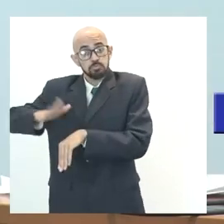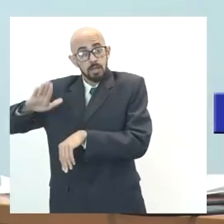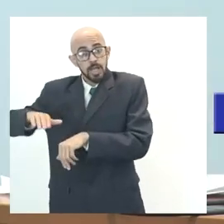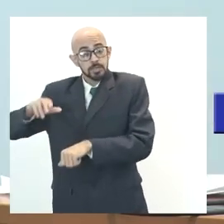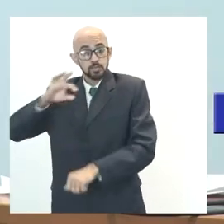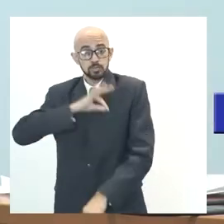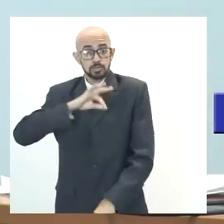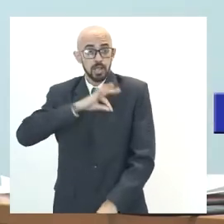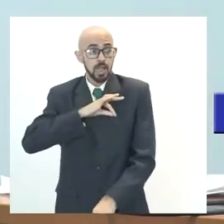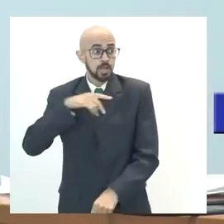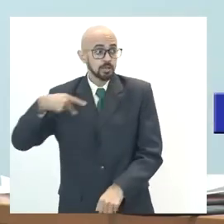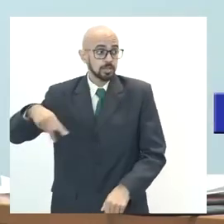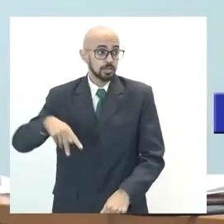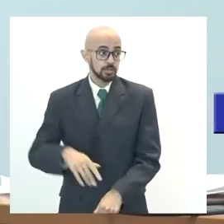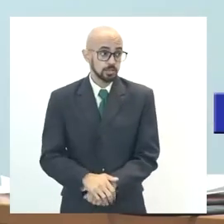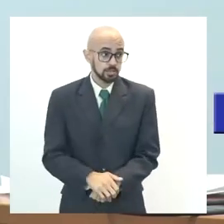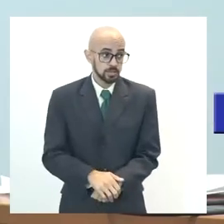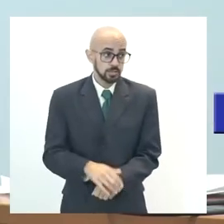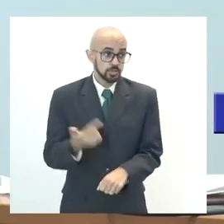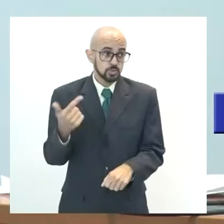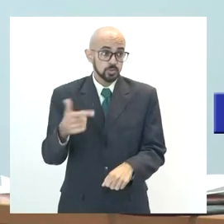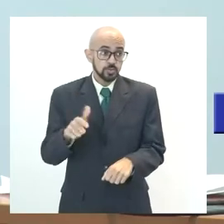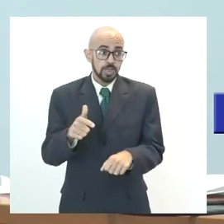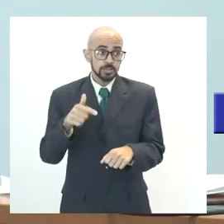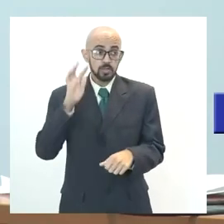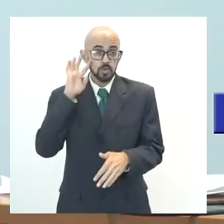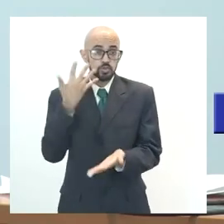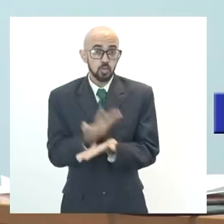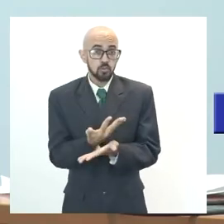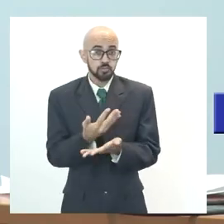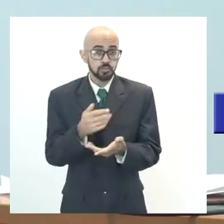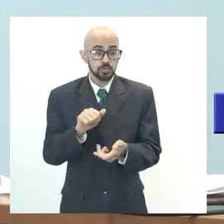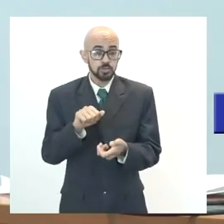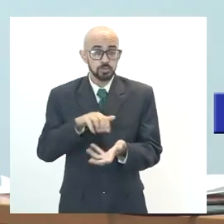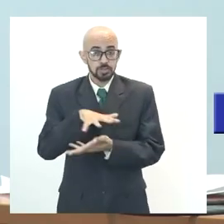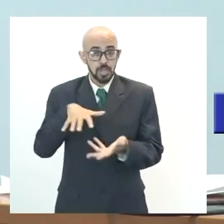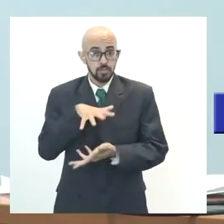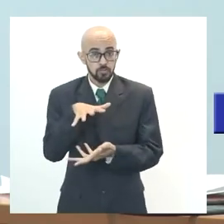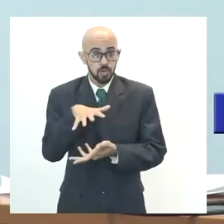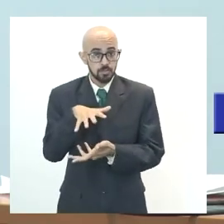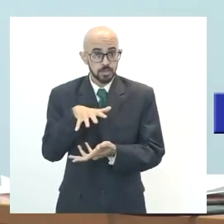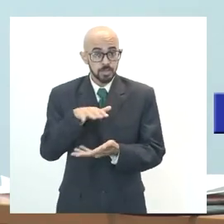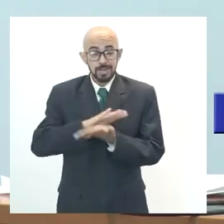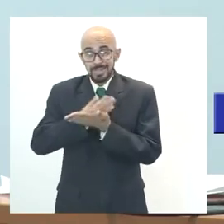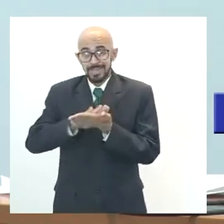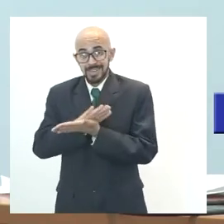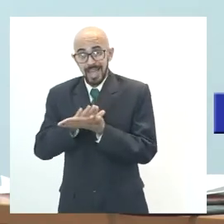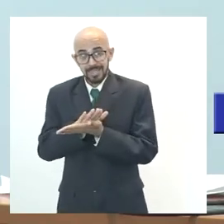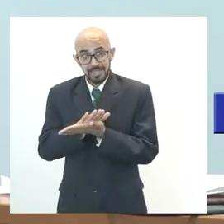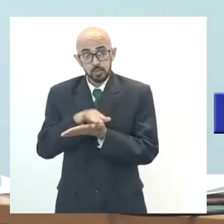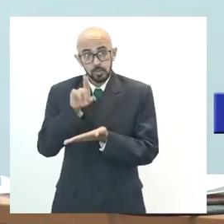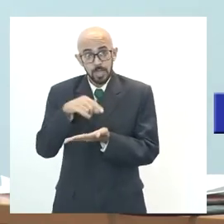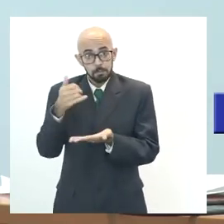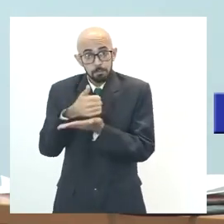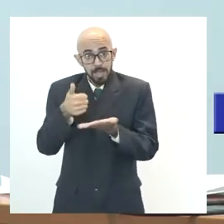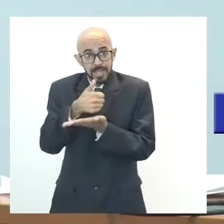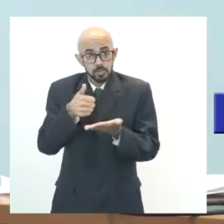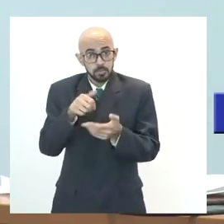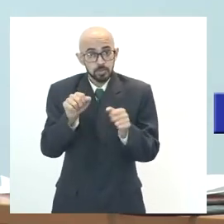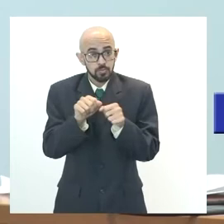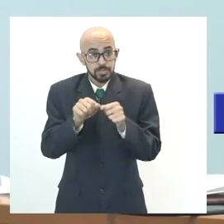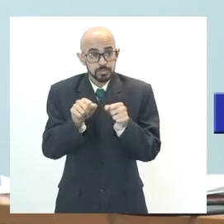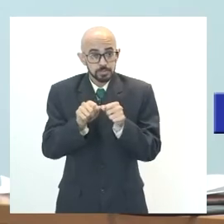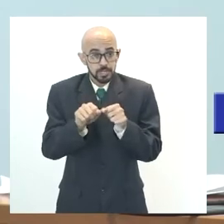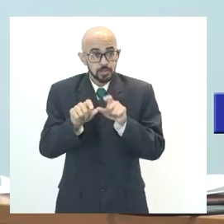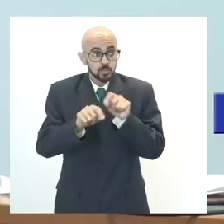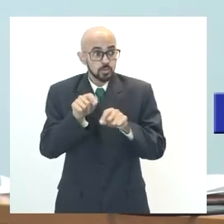seu salário E isso não fazendo atacado nessa reforma tributário nada do que seria fundamental para fazer com que